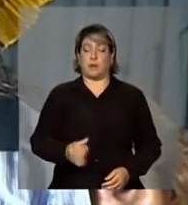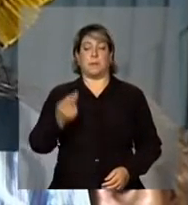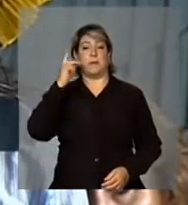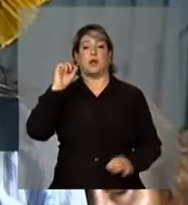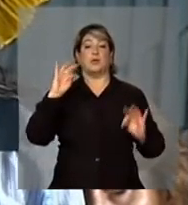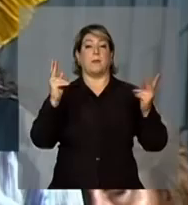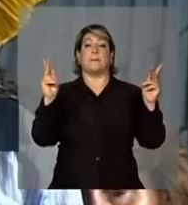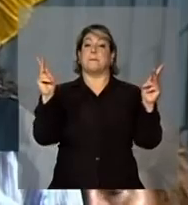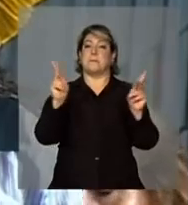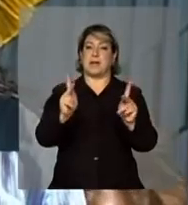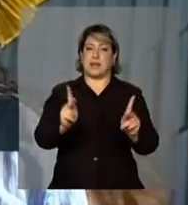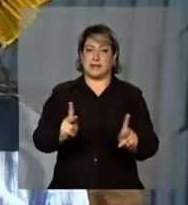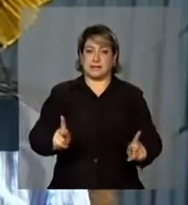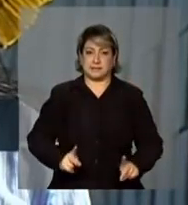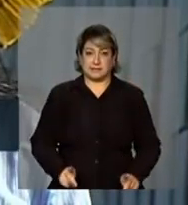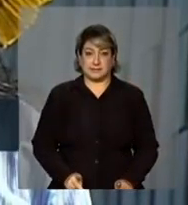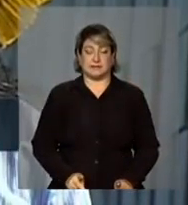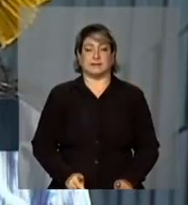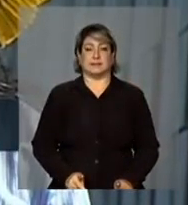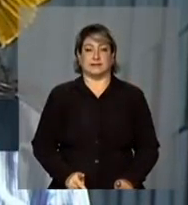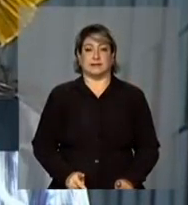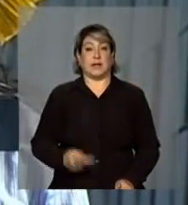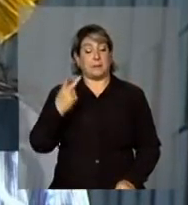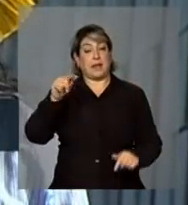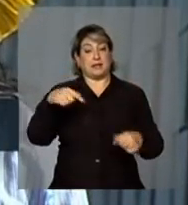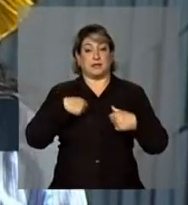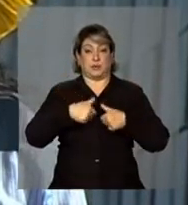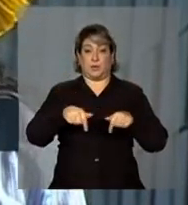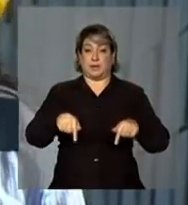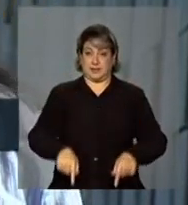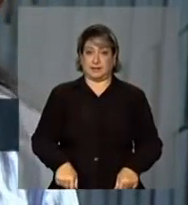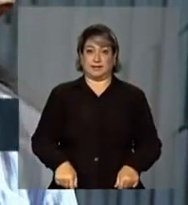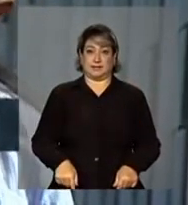fiquem em paz. Para isso que eu, né, tô aqui.